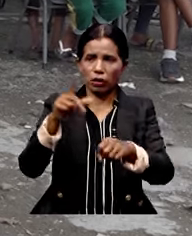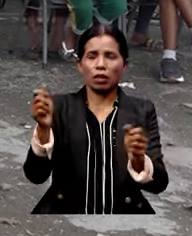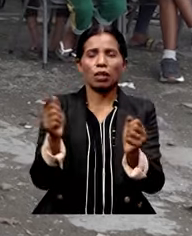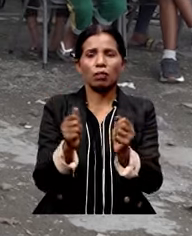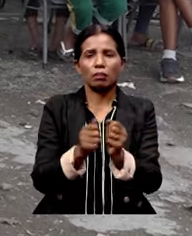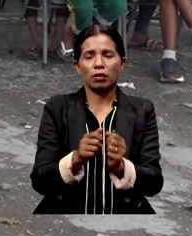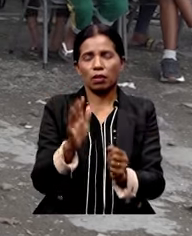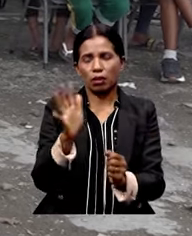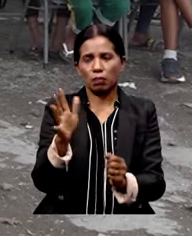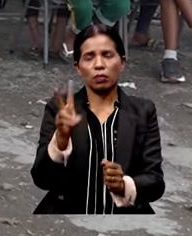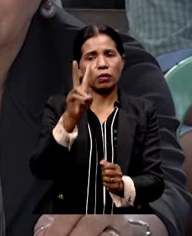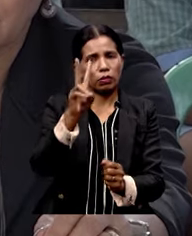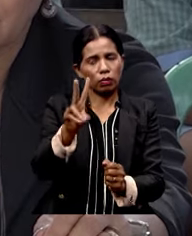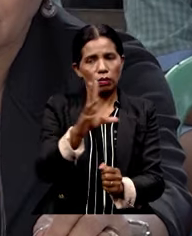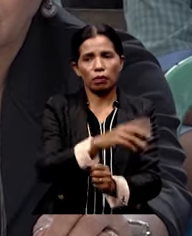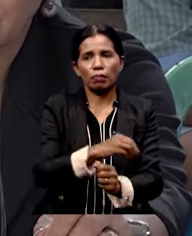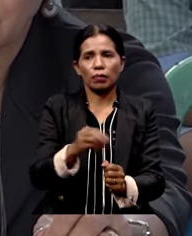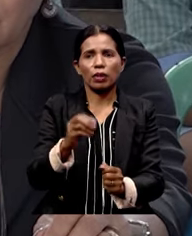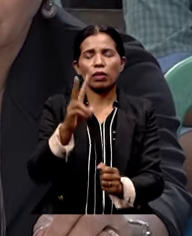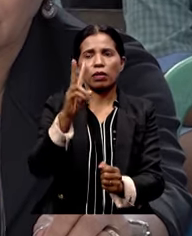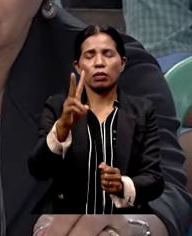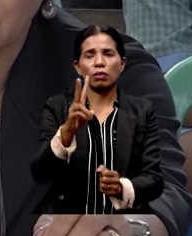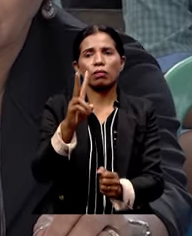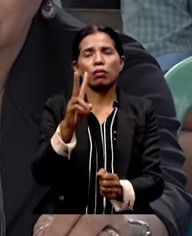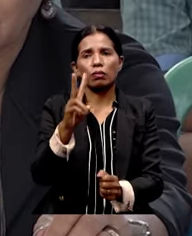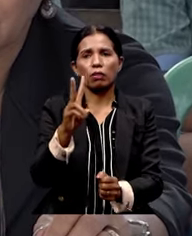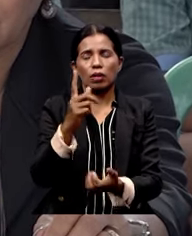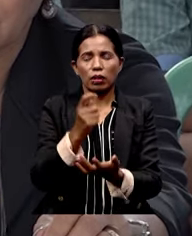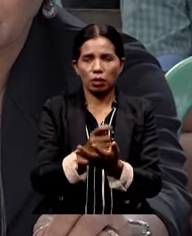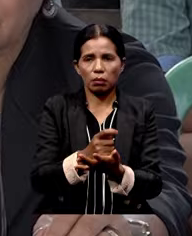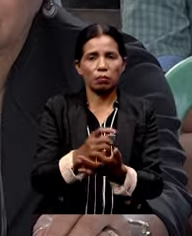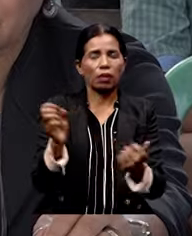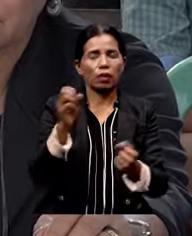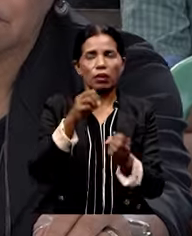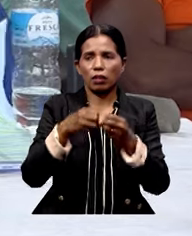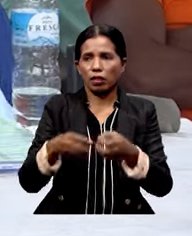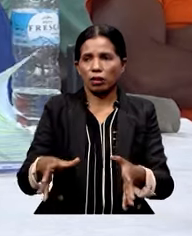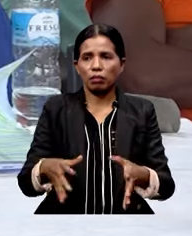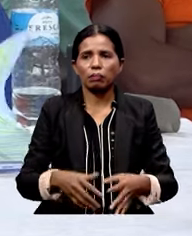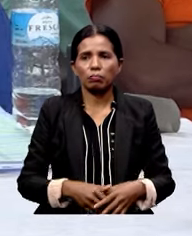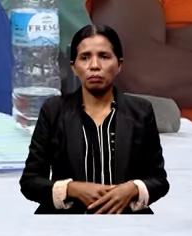lima nulu resinrua liu, no rihun rua mac reprovado. Gasparinha de Souza, Rafael dos Reis, Ziemen.